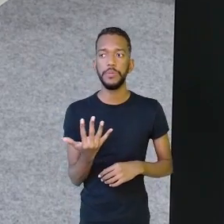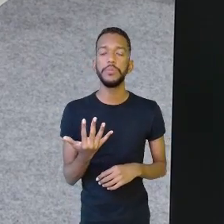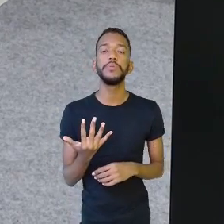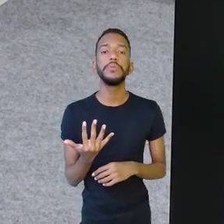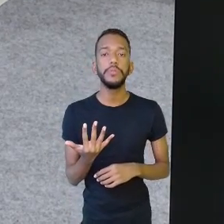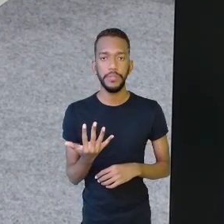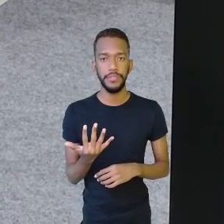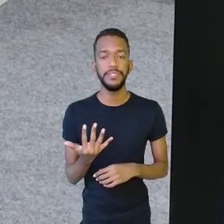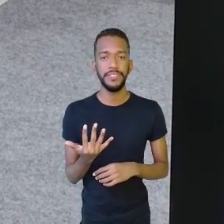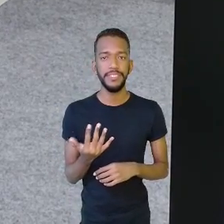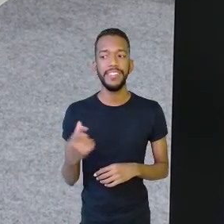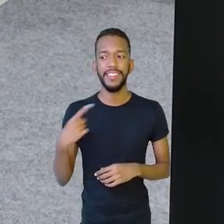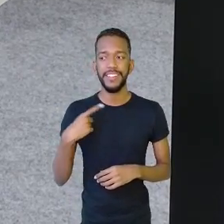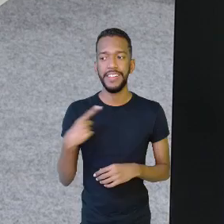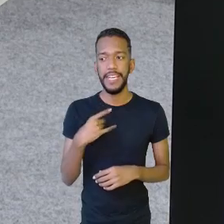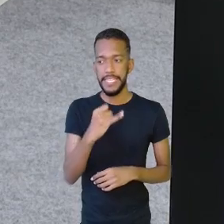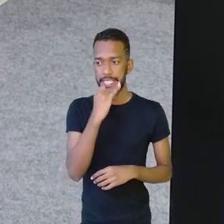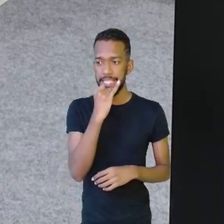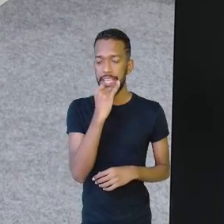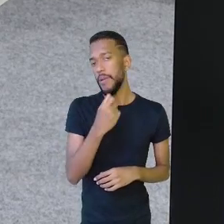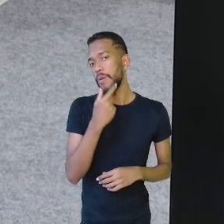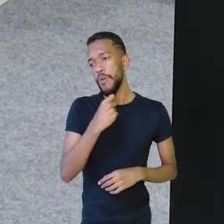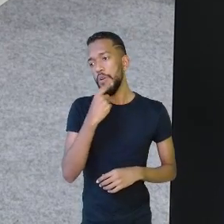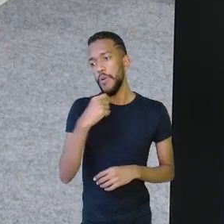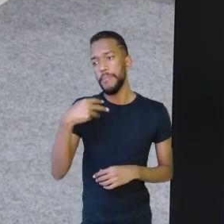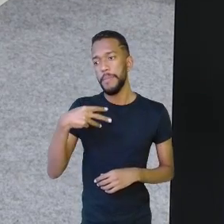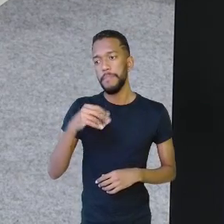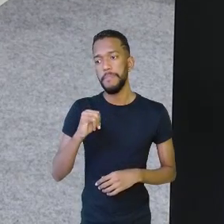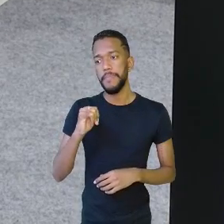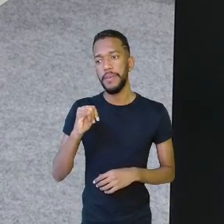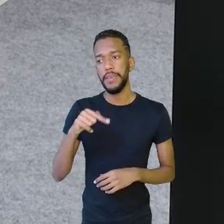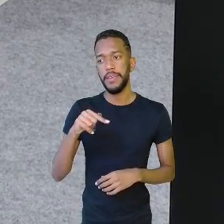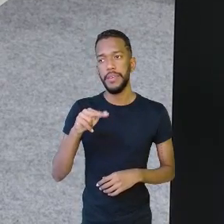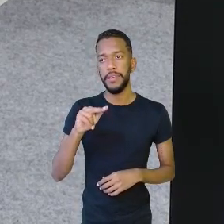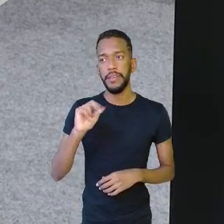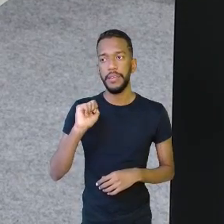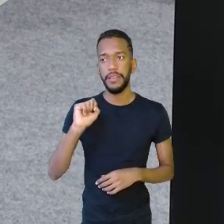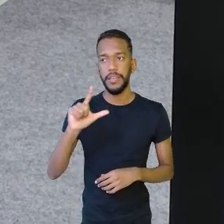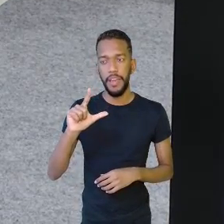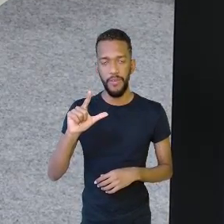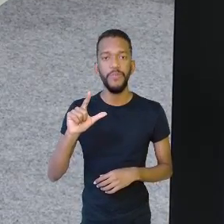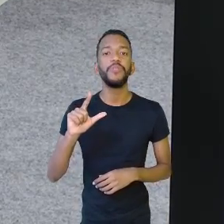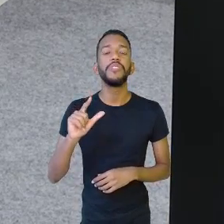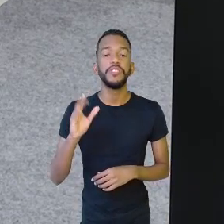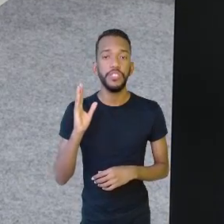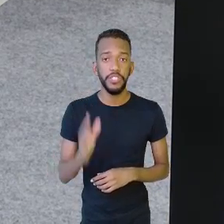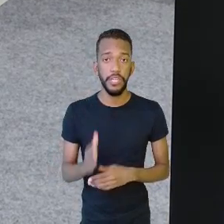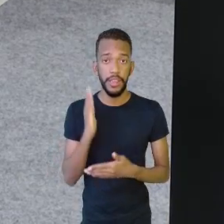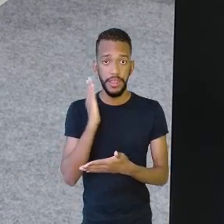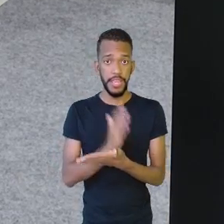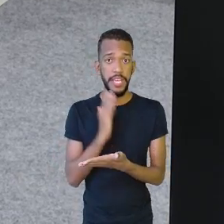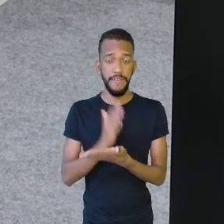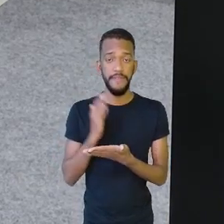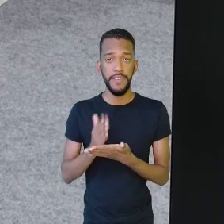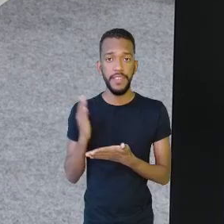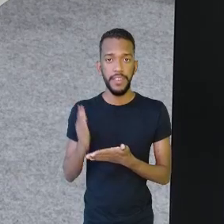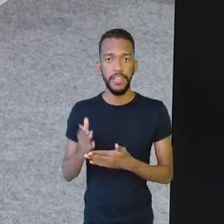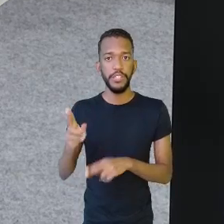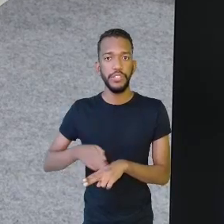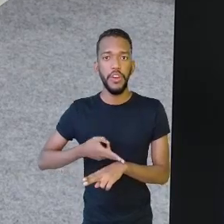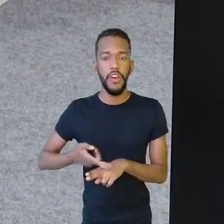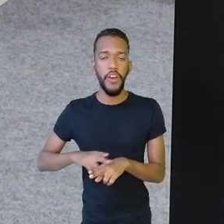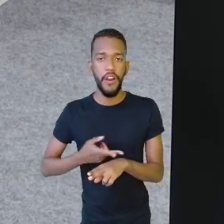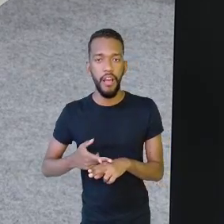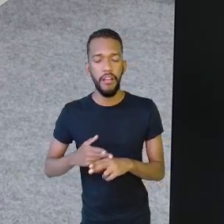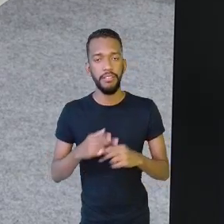exemplo de Miguel, vocês observaram que Miguel havia dividido o chocolate